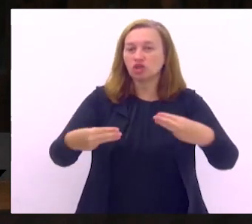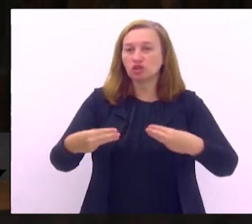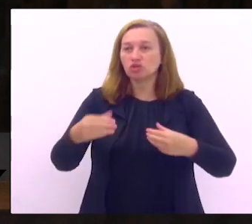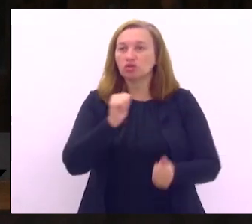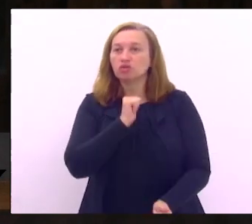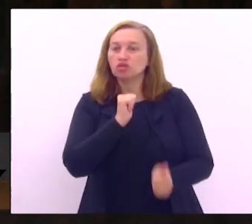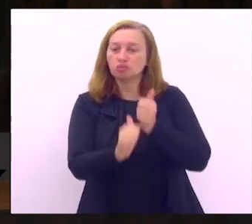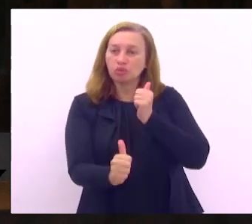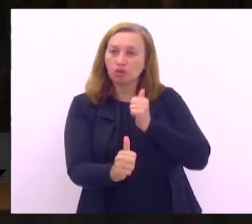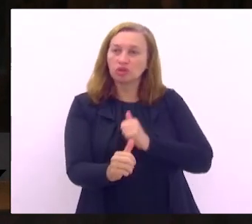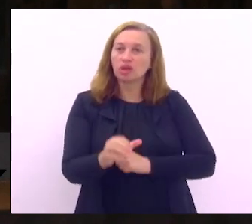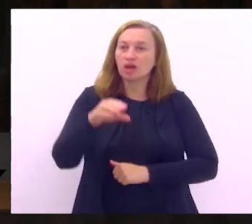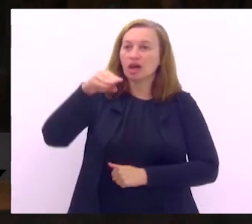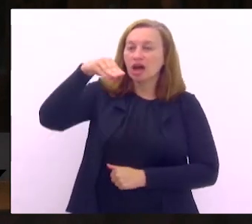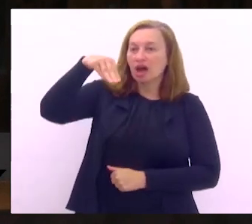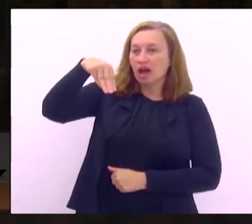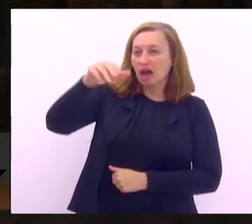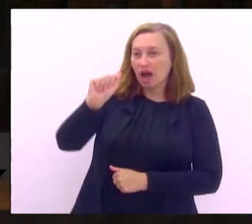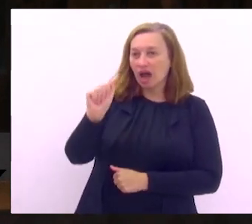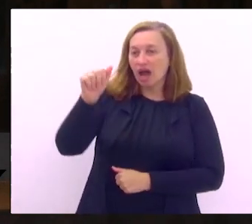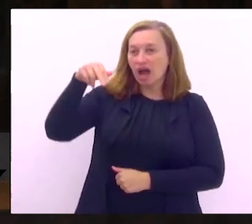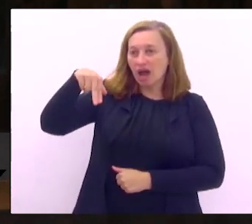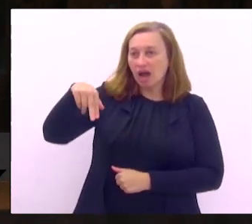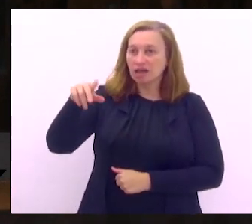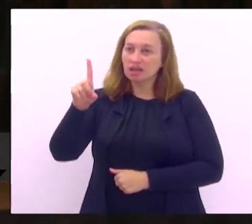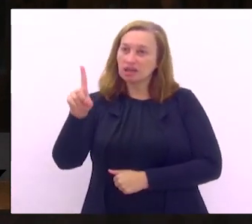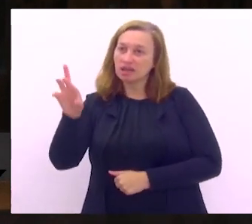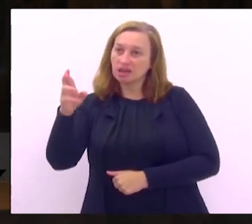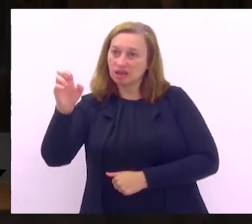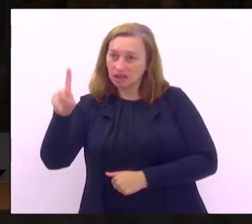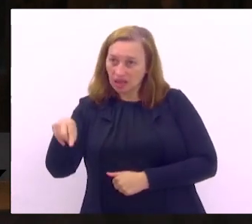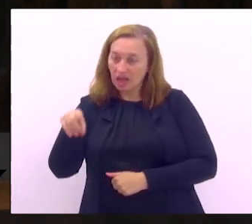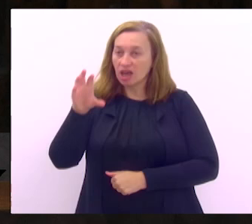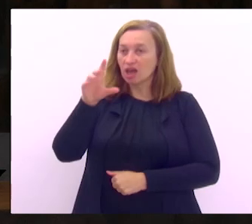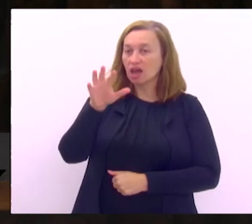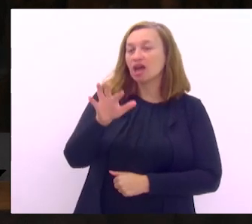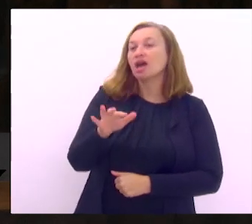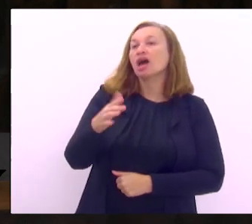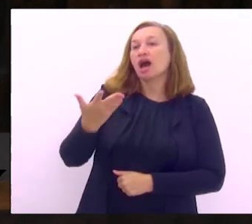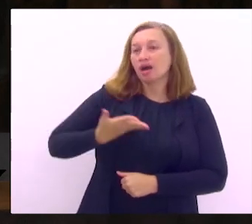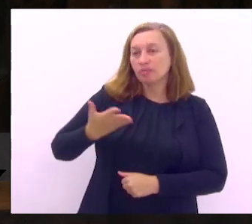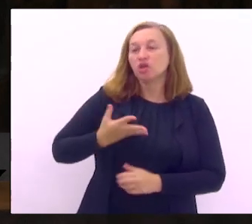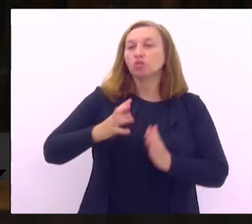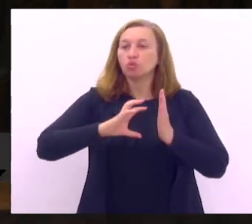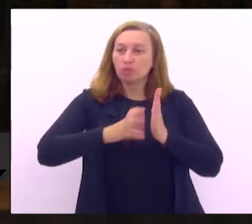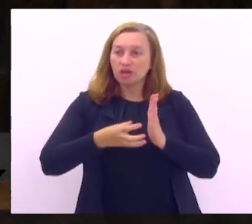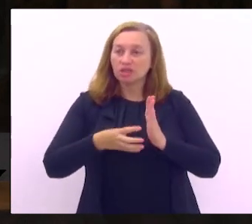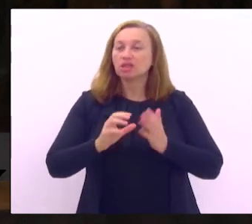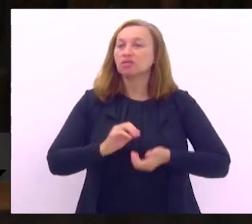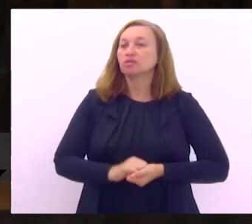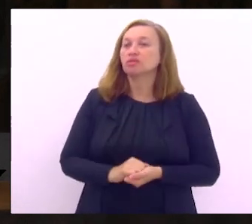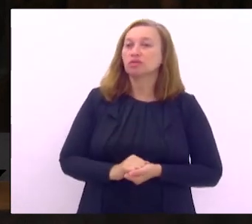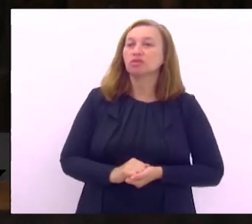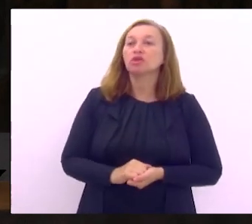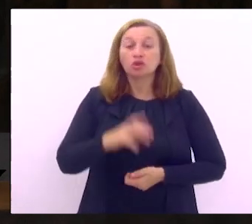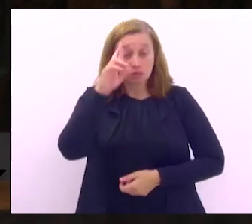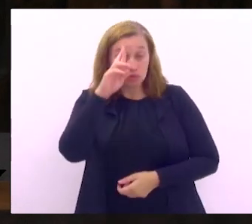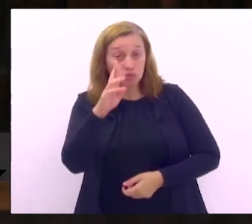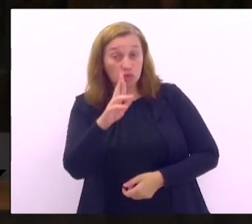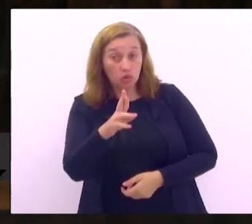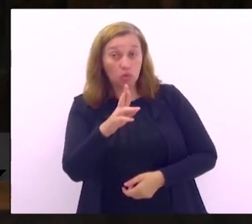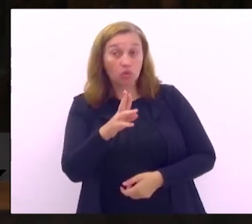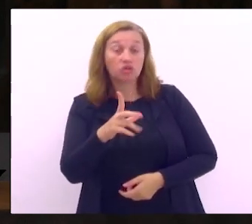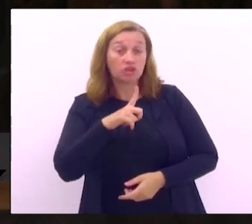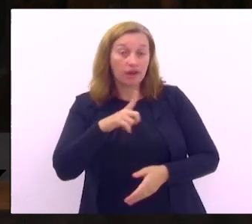André Fufuca, que é colega de partido e portanto, alguém que Vossa Excelência terá